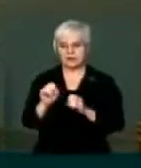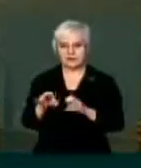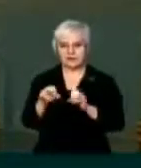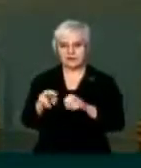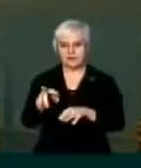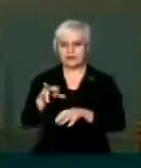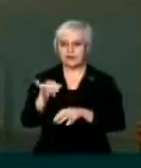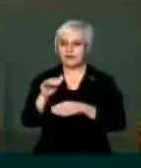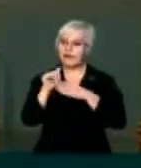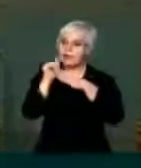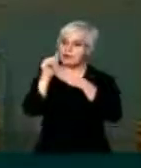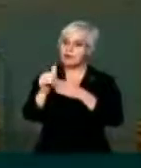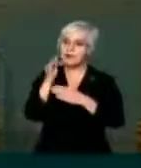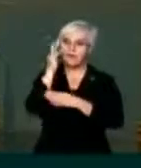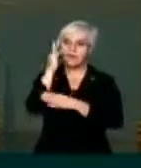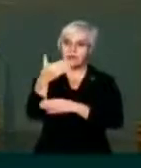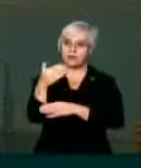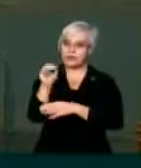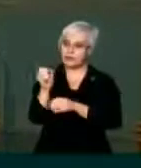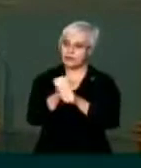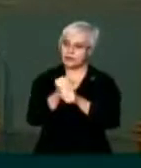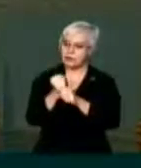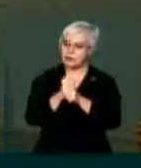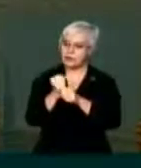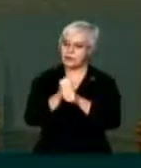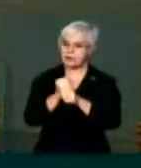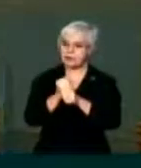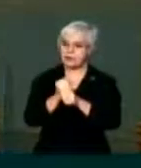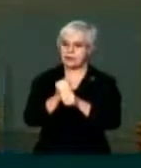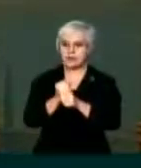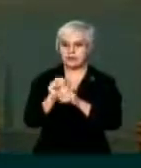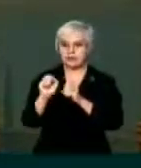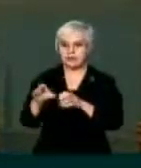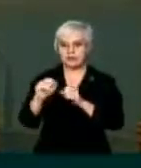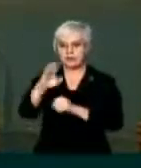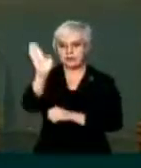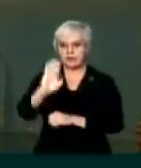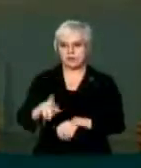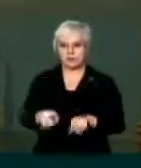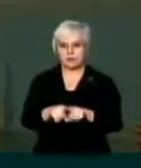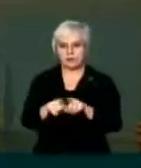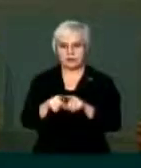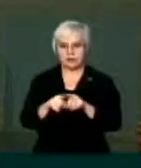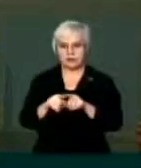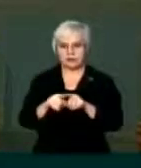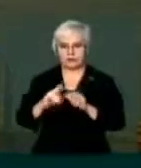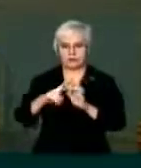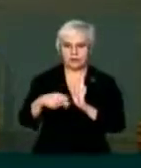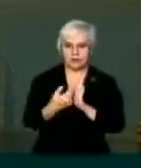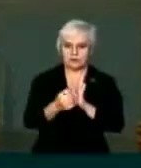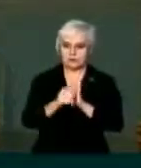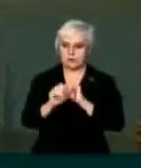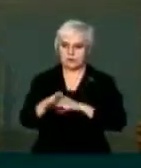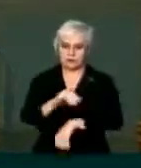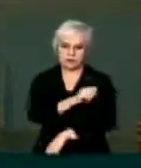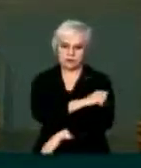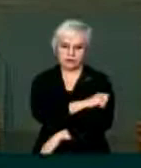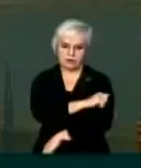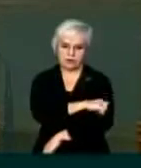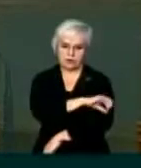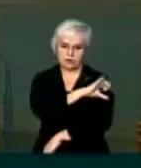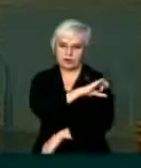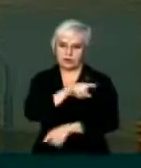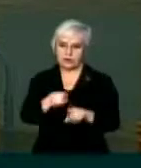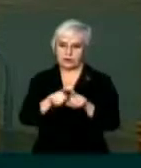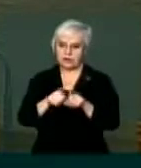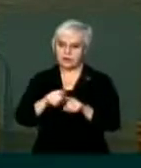nos próximos 10 anos o destino da educação brasileira, com universalização do fundamental, com elevação da participação dos alunos